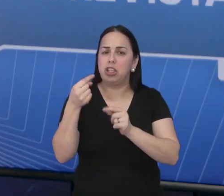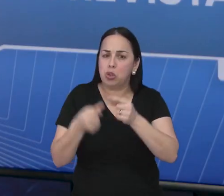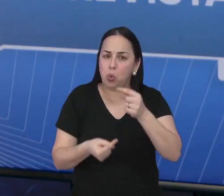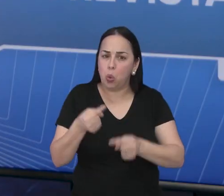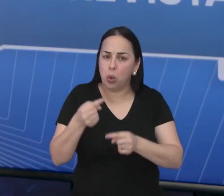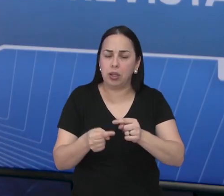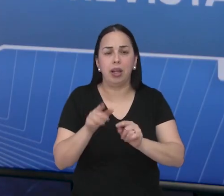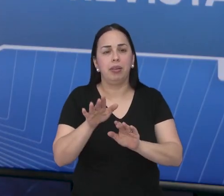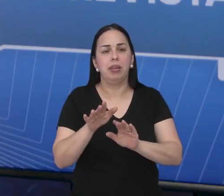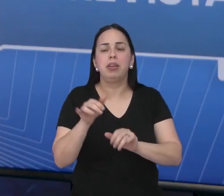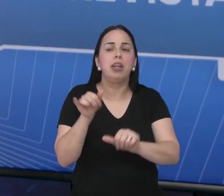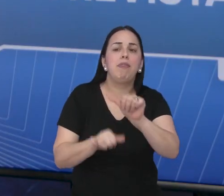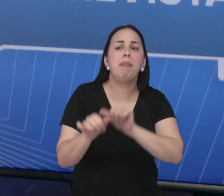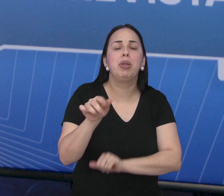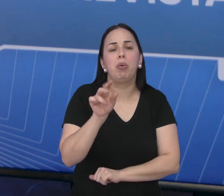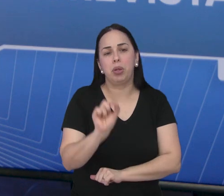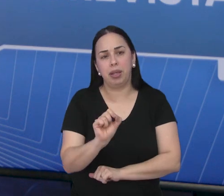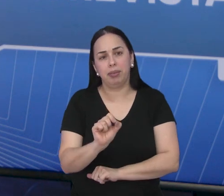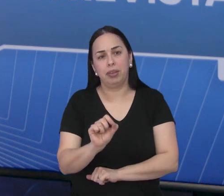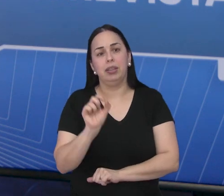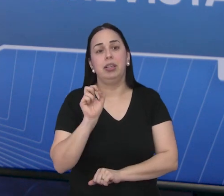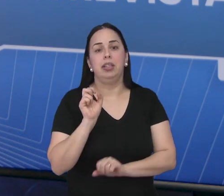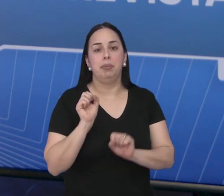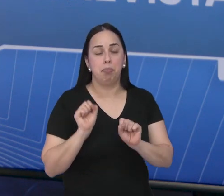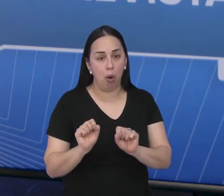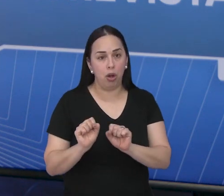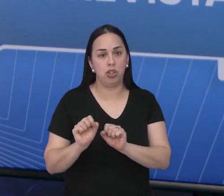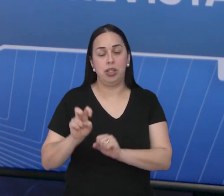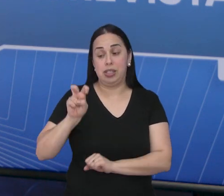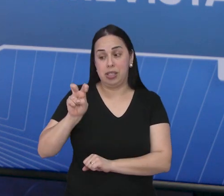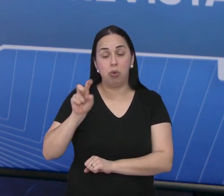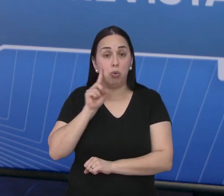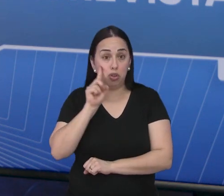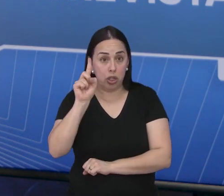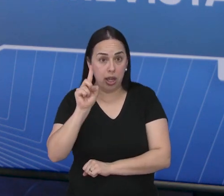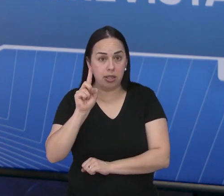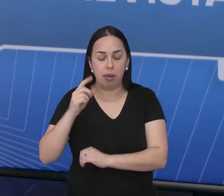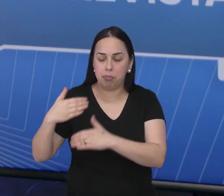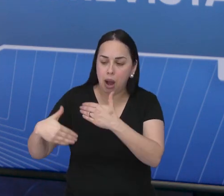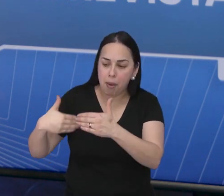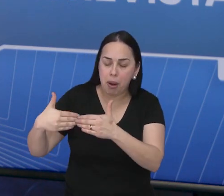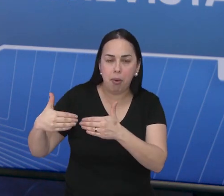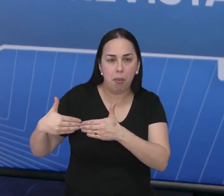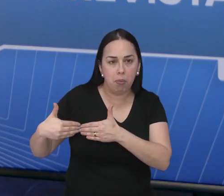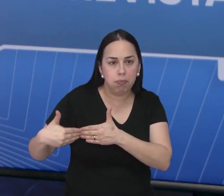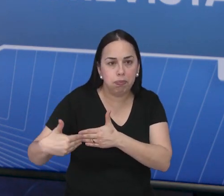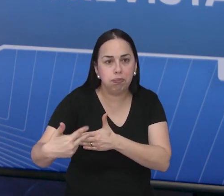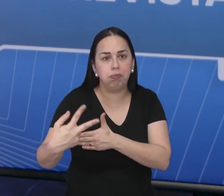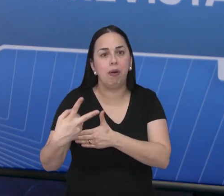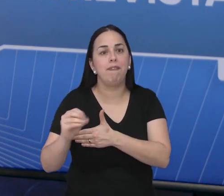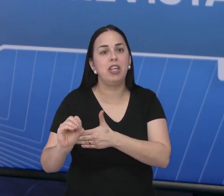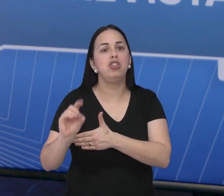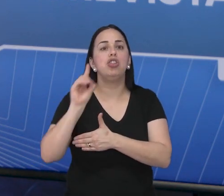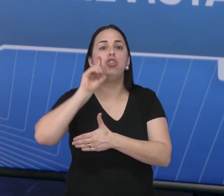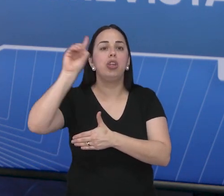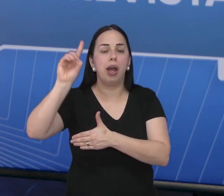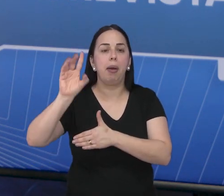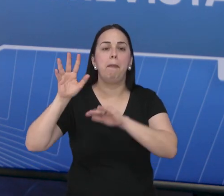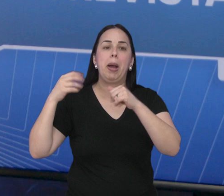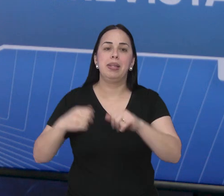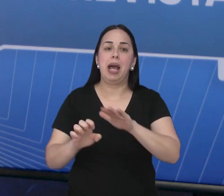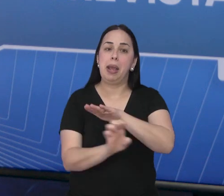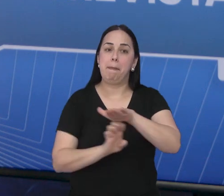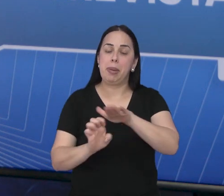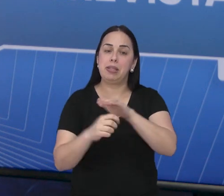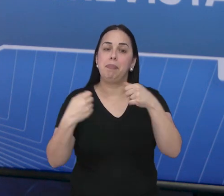Então, lembrando que esses 5 dias, eles já podem ser prorrogados para até 20 dias, para caso a empresa seja cadastrada no